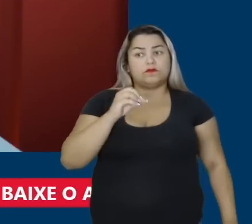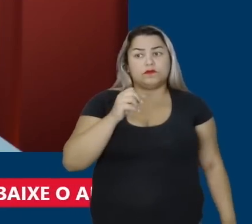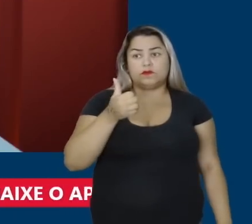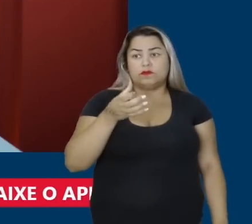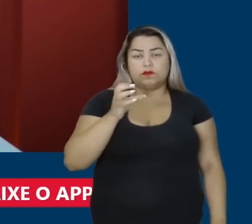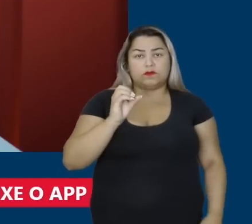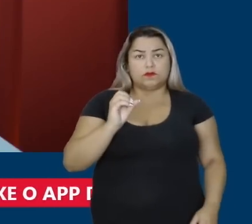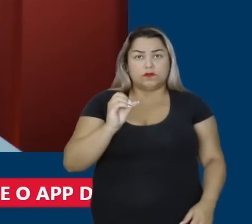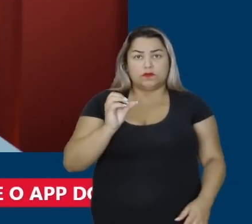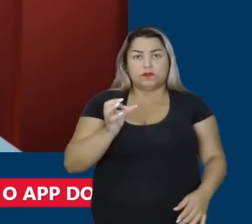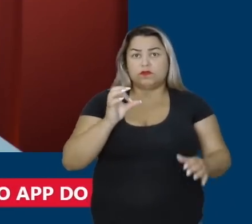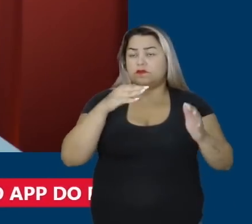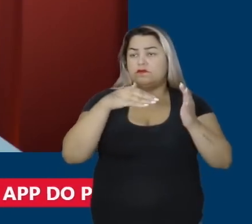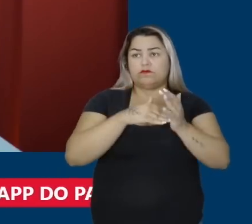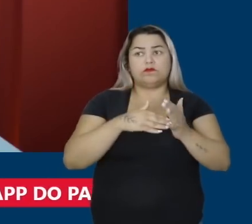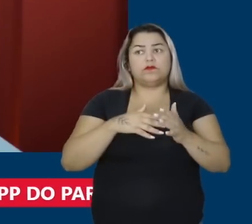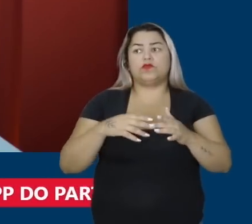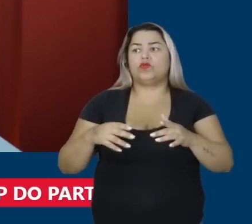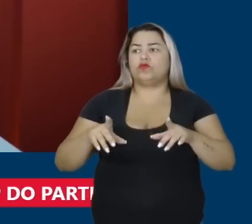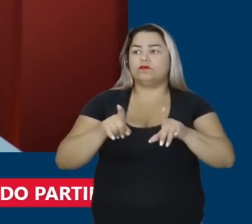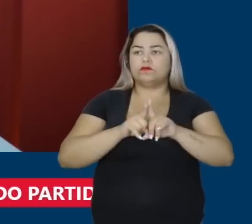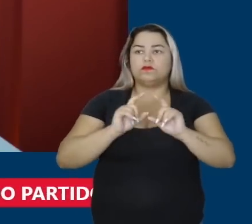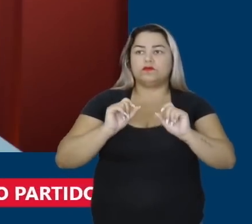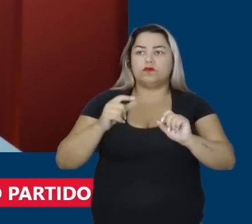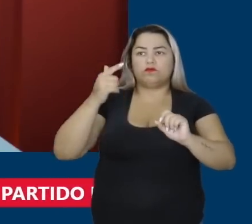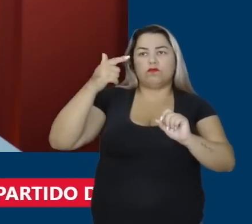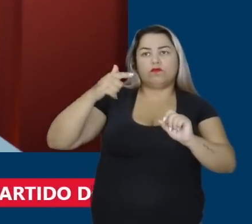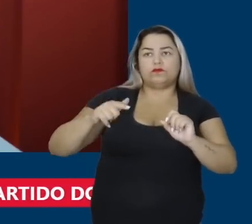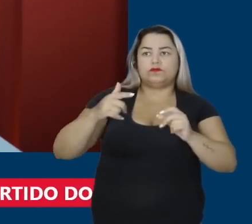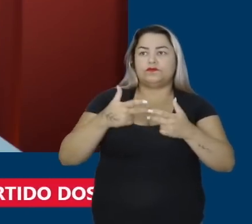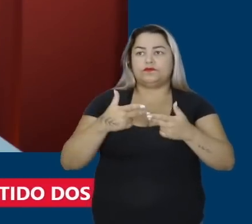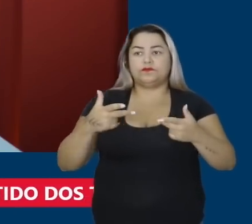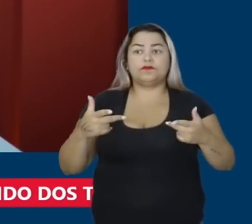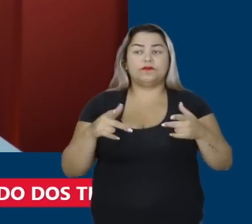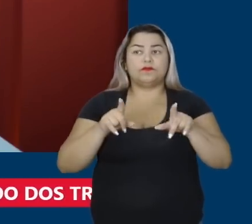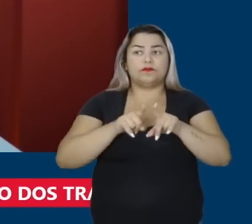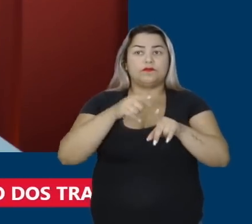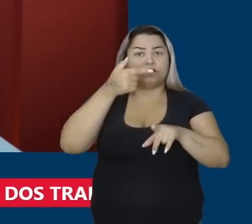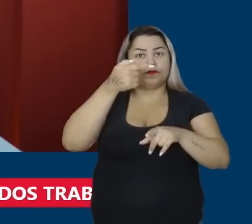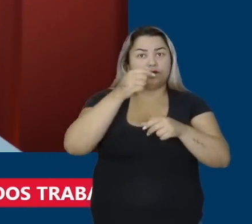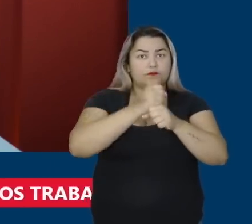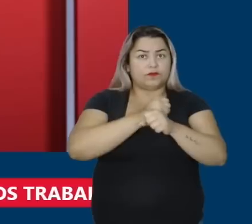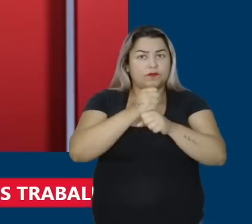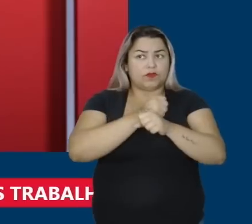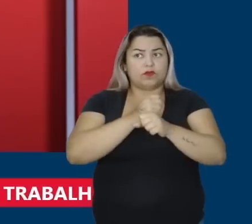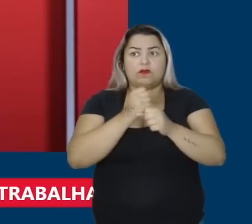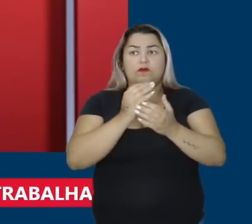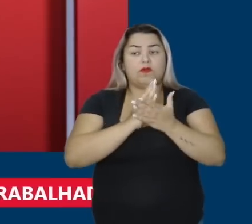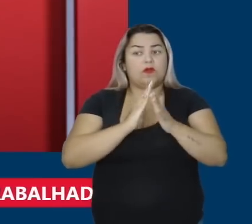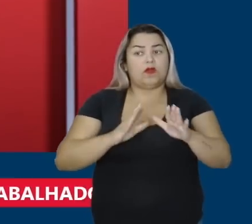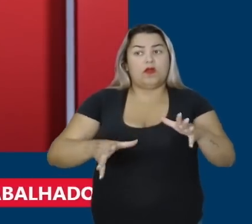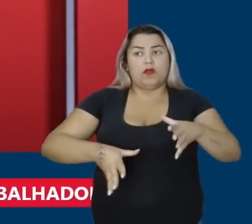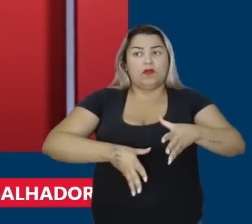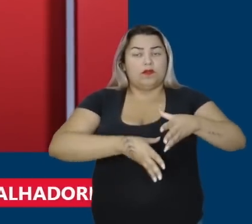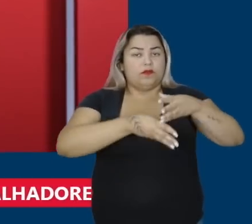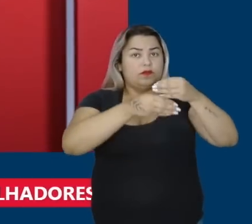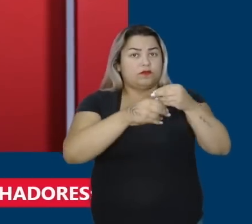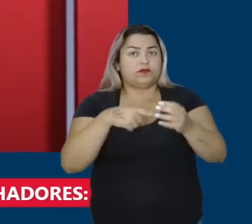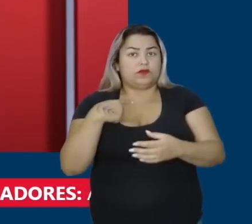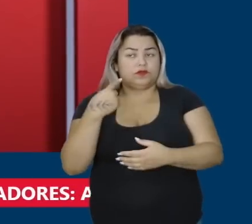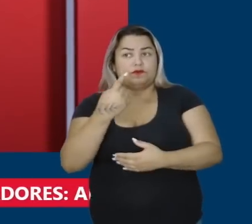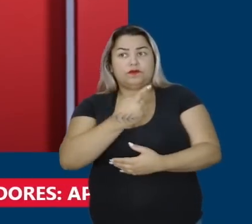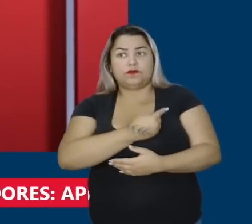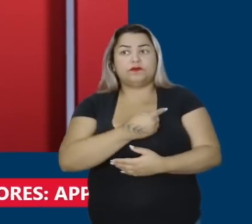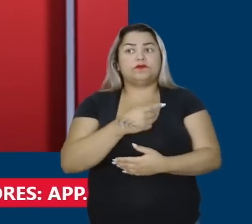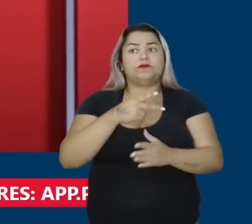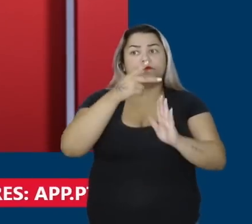não impediu o golpe, a vitória eleitoral da ultradireita e quase 7 anos de destruição. A implementação de nosso